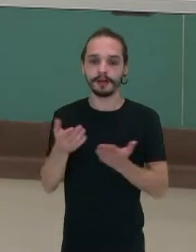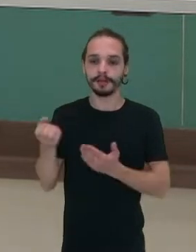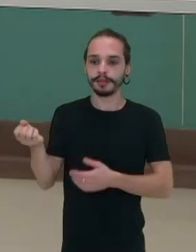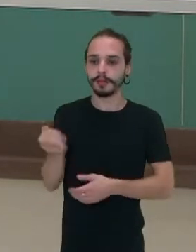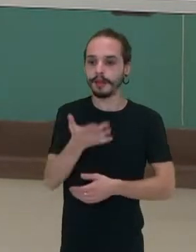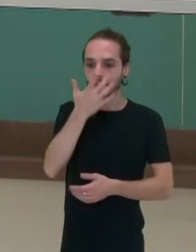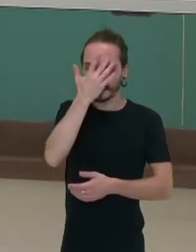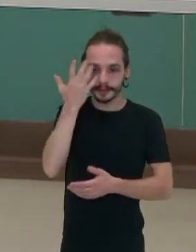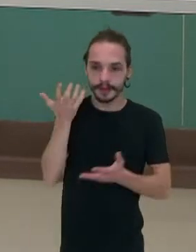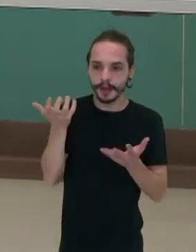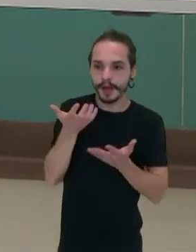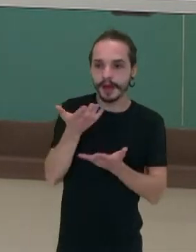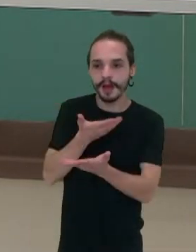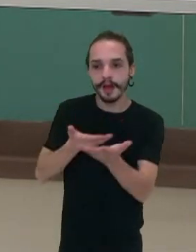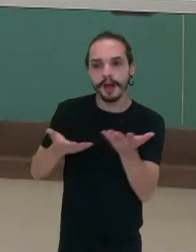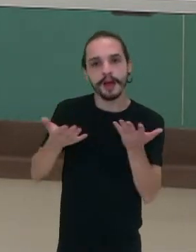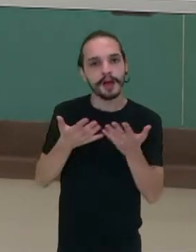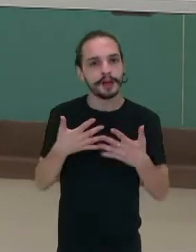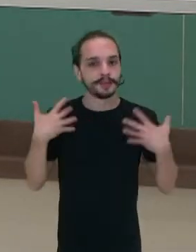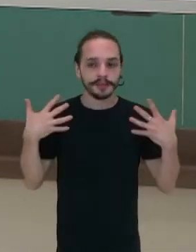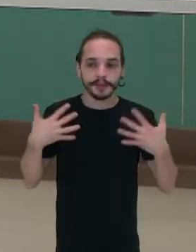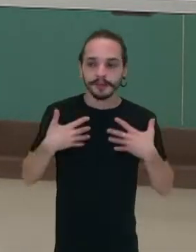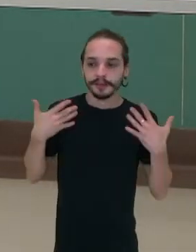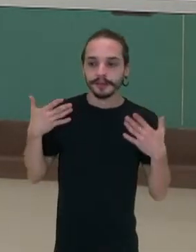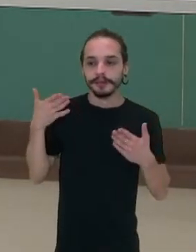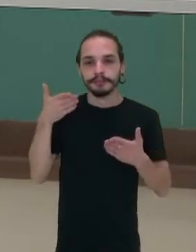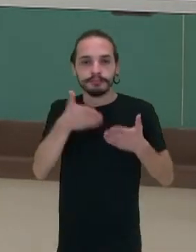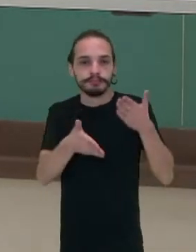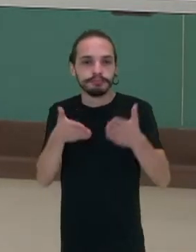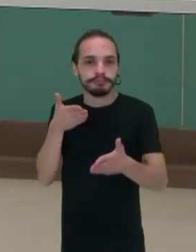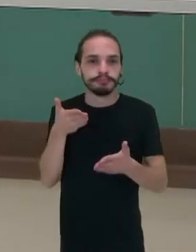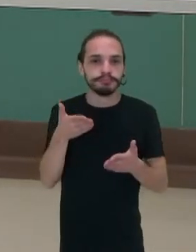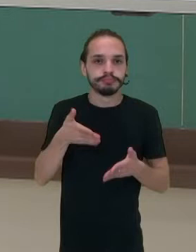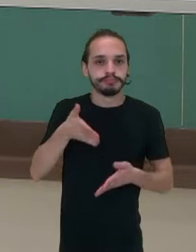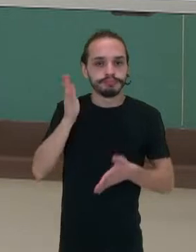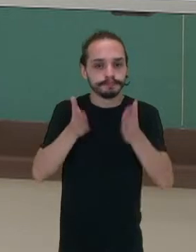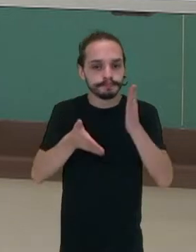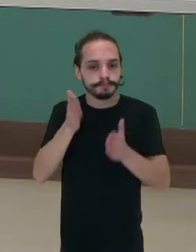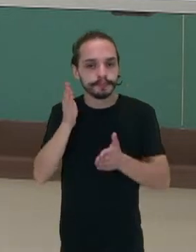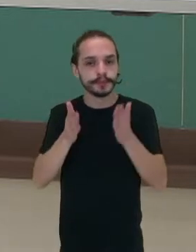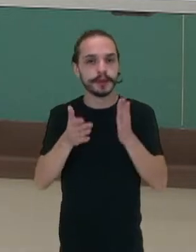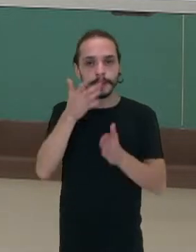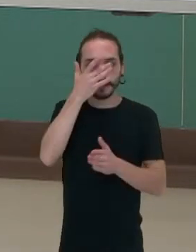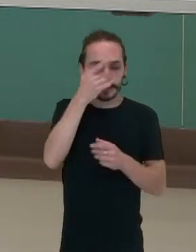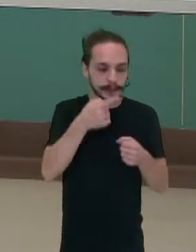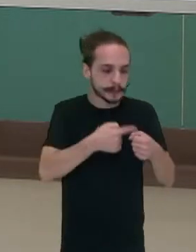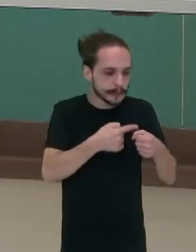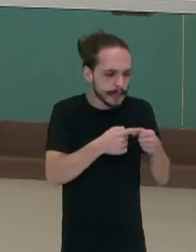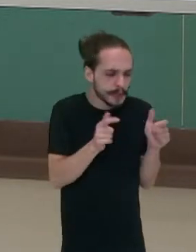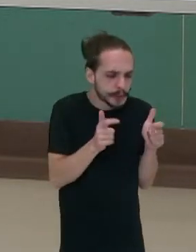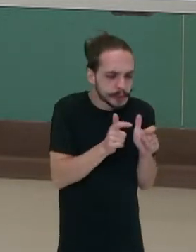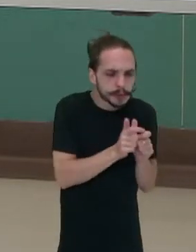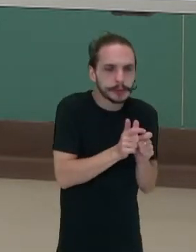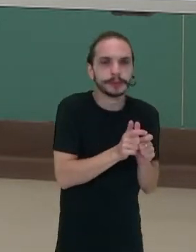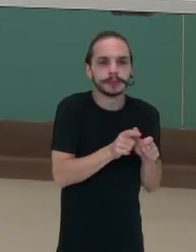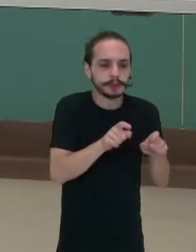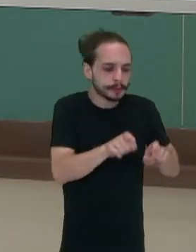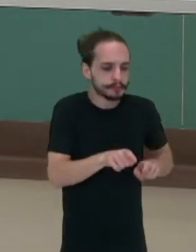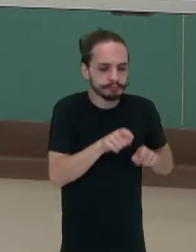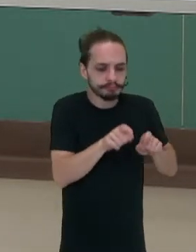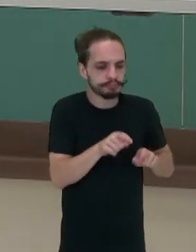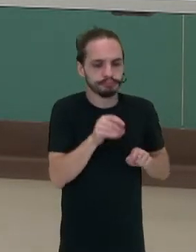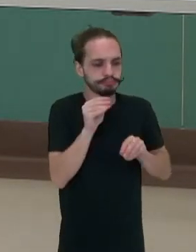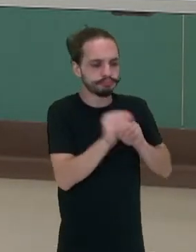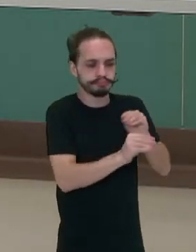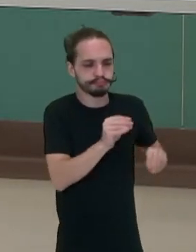o pessoal está começando a se divertir, começar a sair para as cidades, está tendo um êxodo rural, as cidades pequenas estão começando a começando a ser esquecidas,